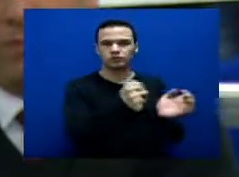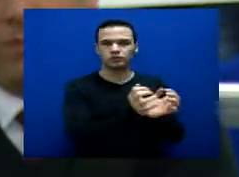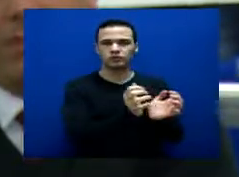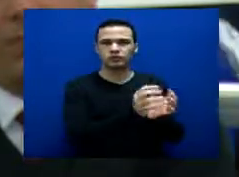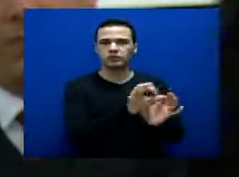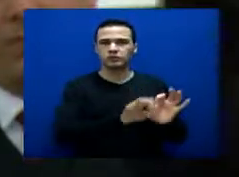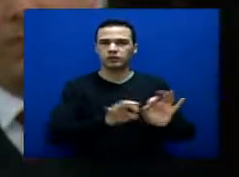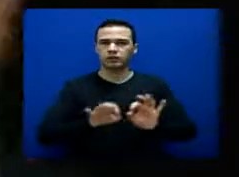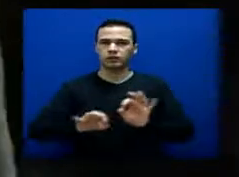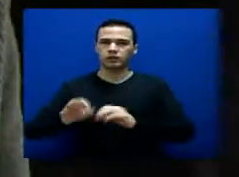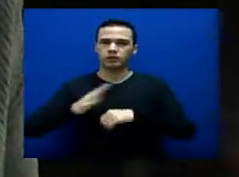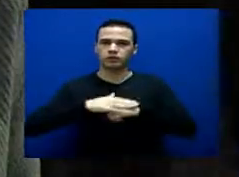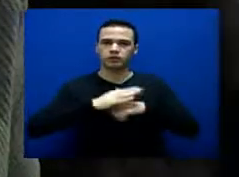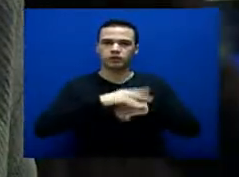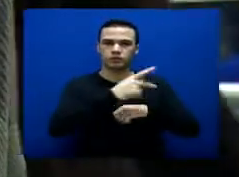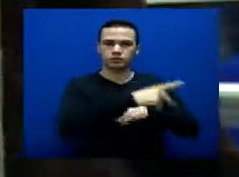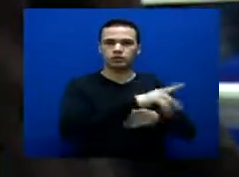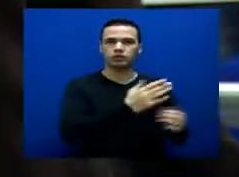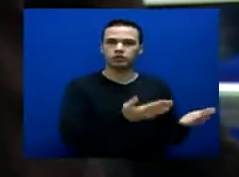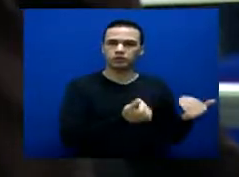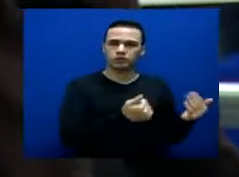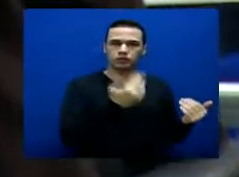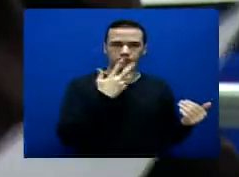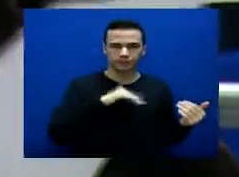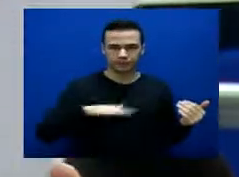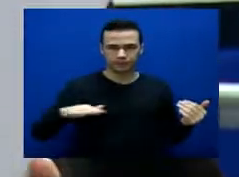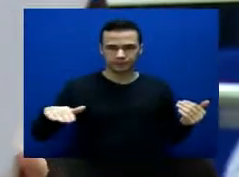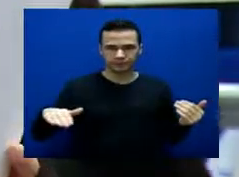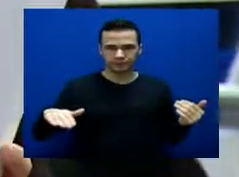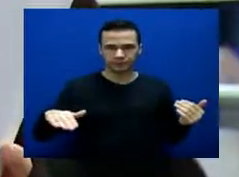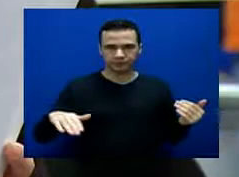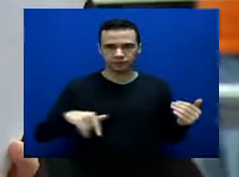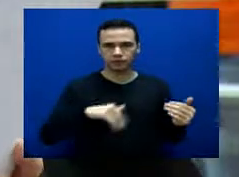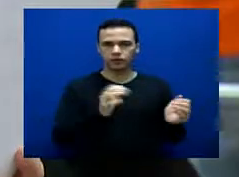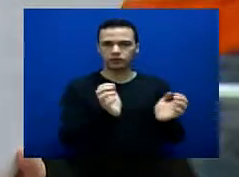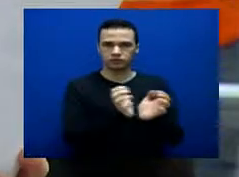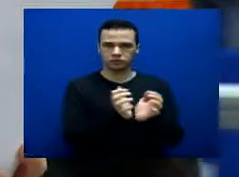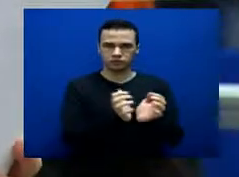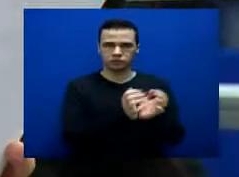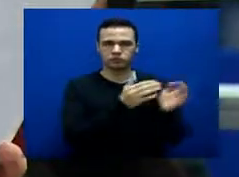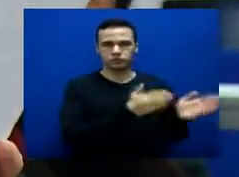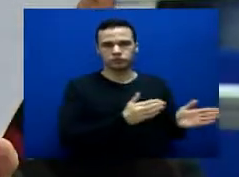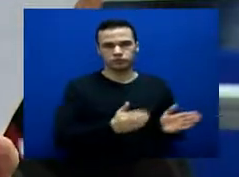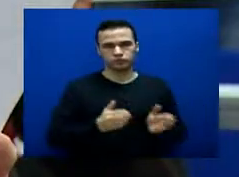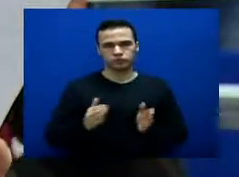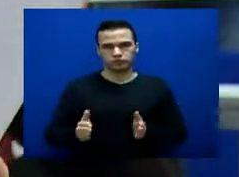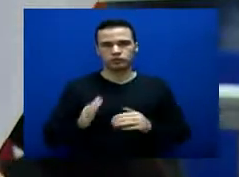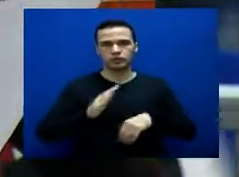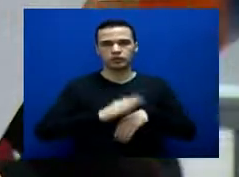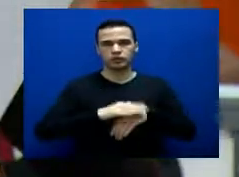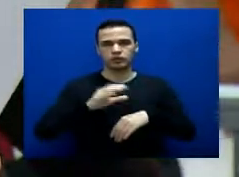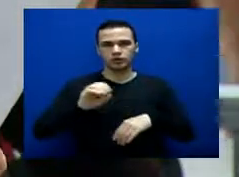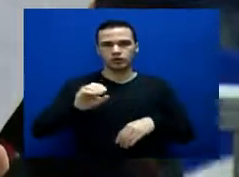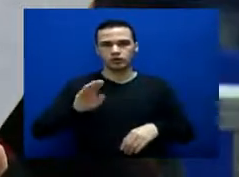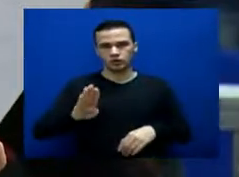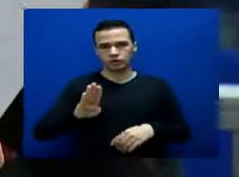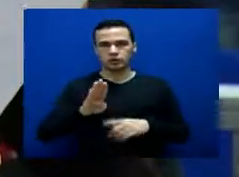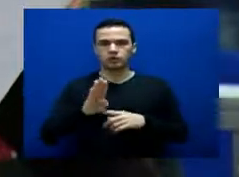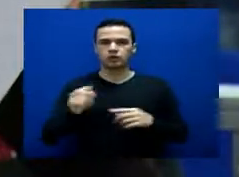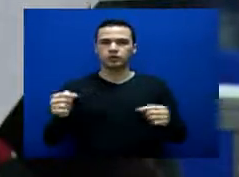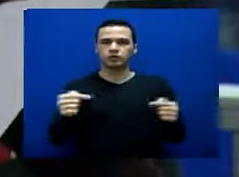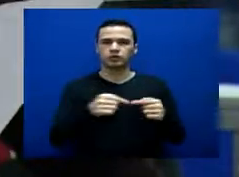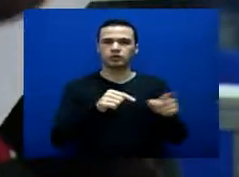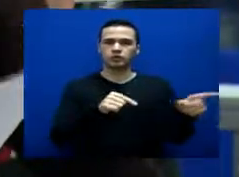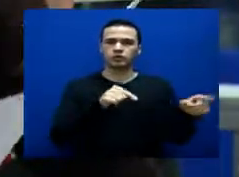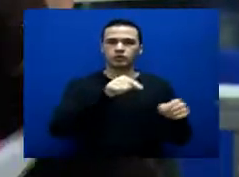pela Comissão do Infanto Juvenil, comissão organizada aí pela OAB, a Comissão